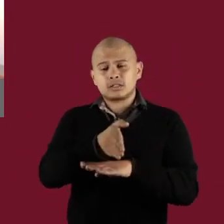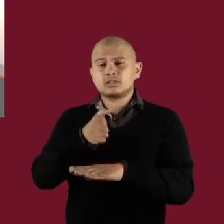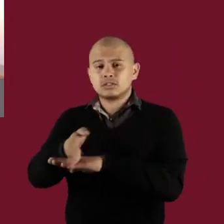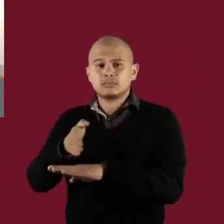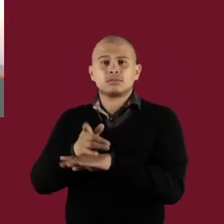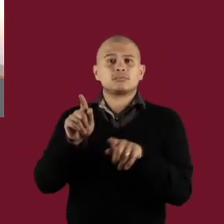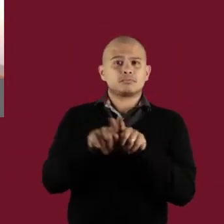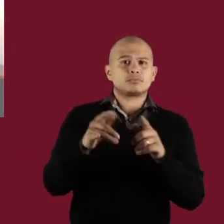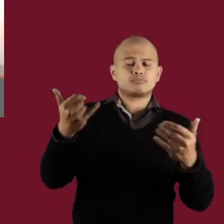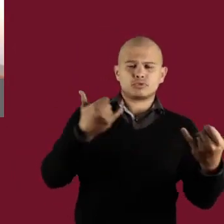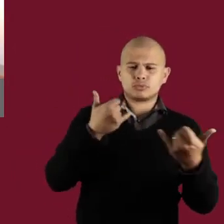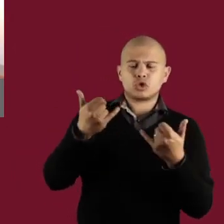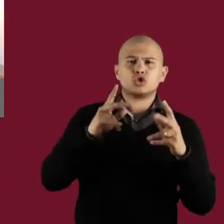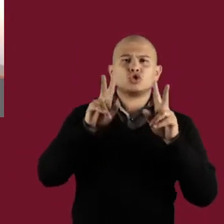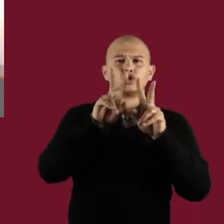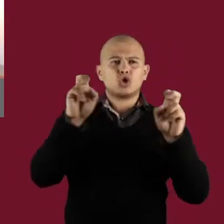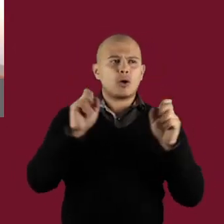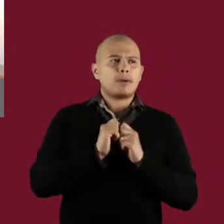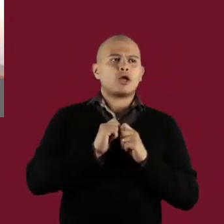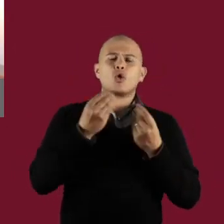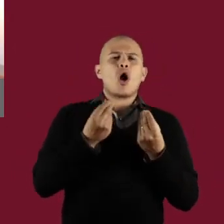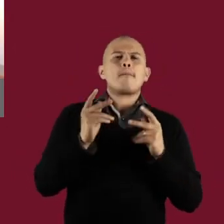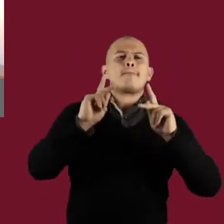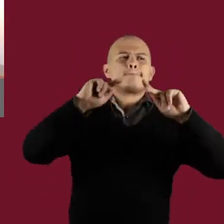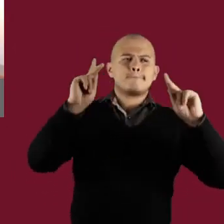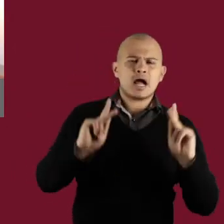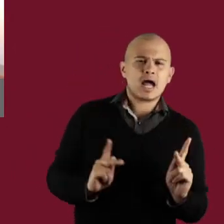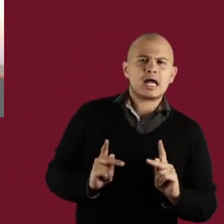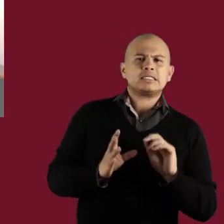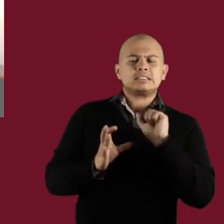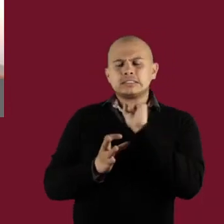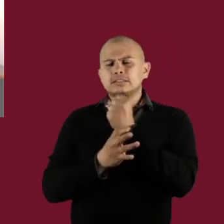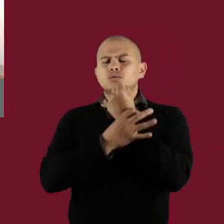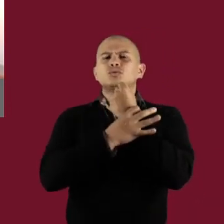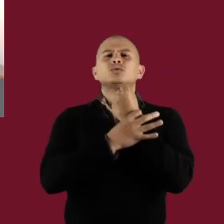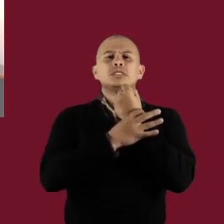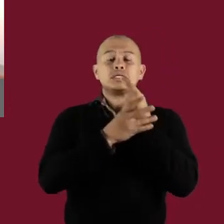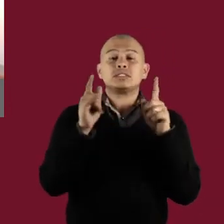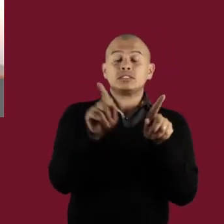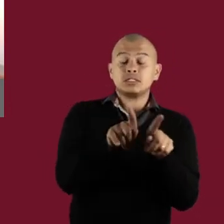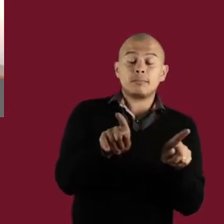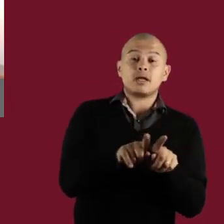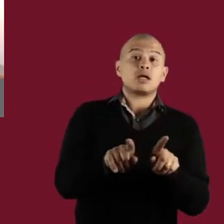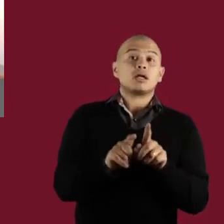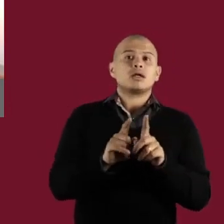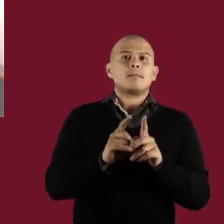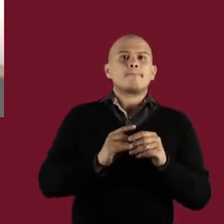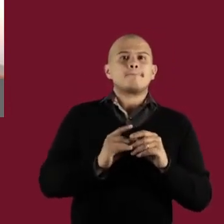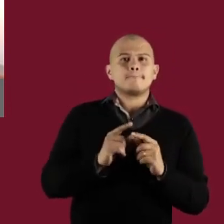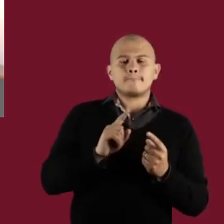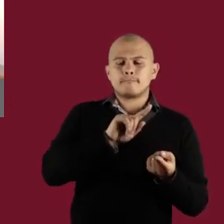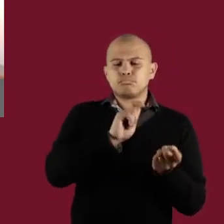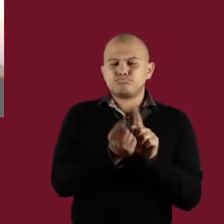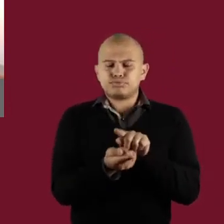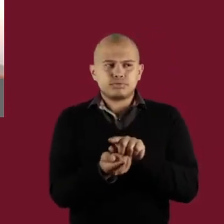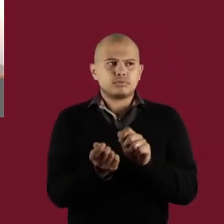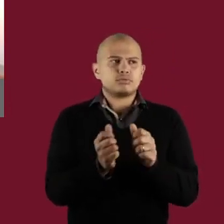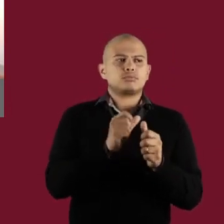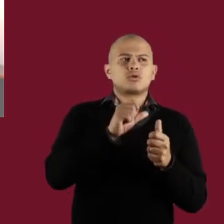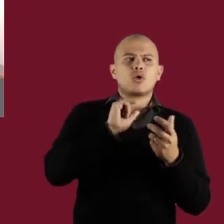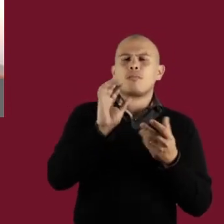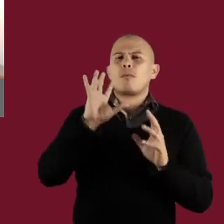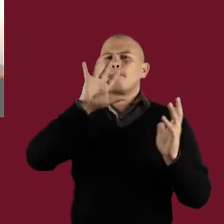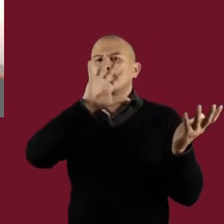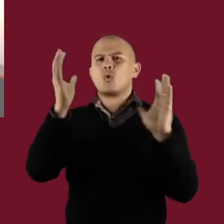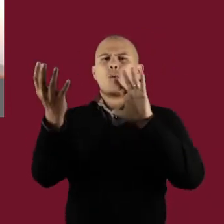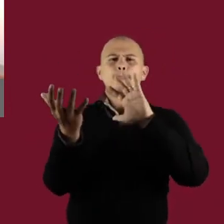e segurança, a mudança climática é muito importante, a questão da mudança climática, mas também direitos